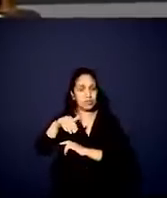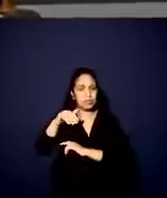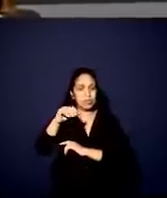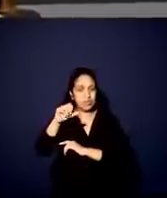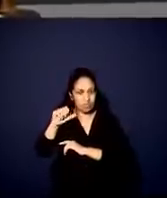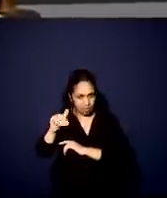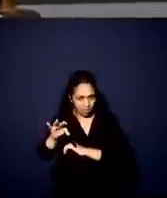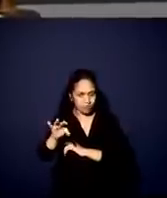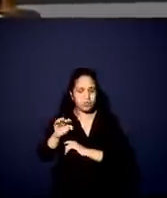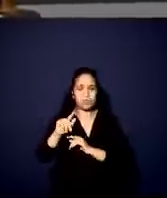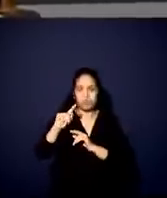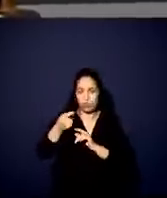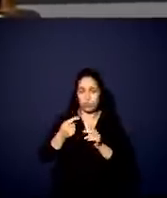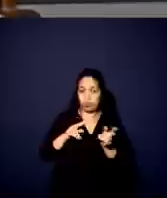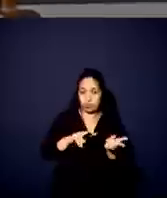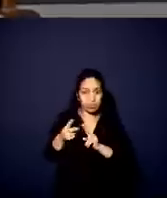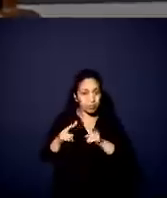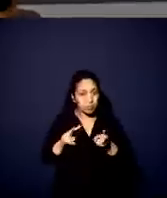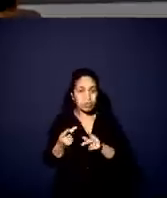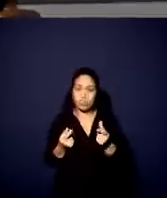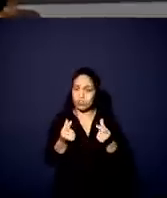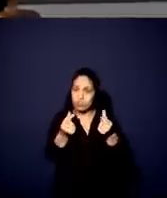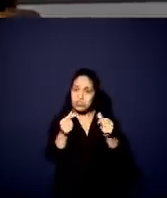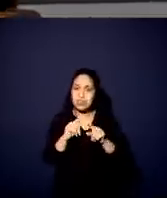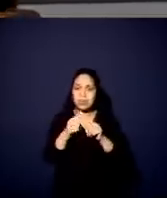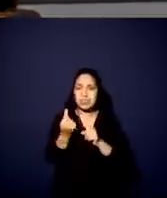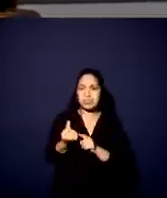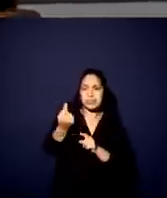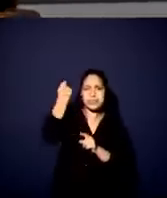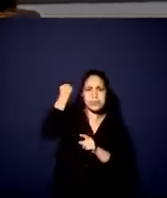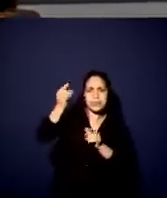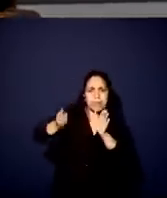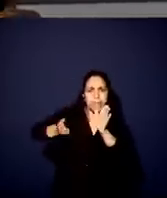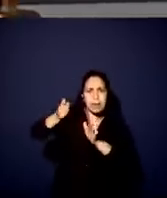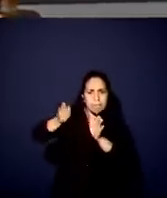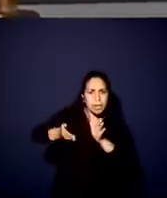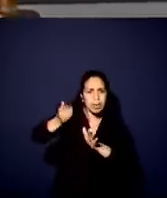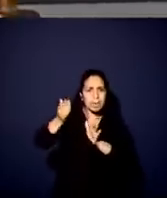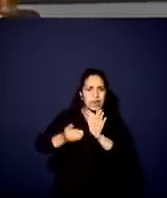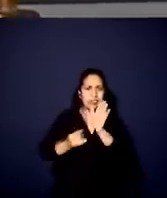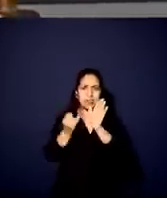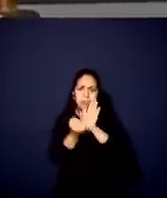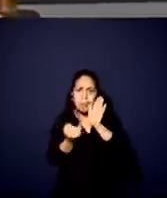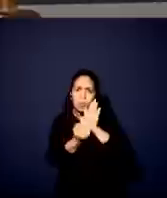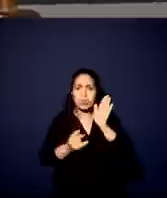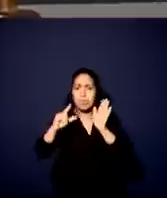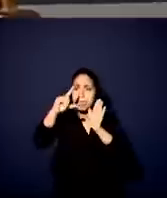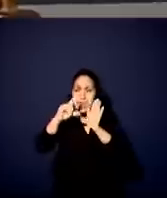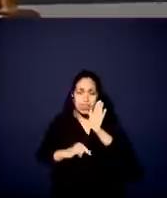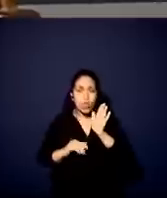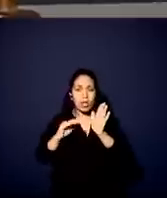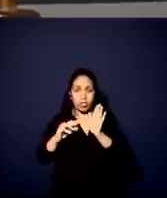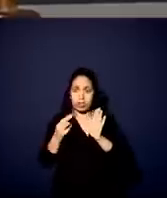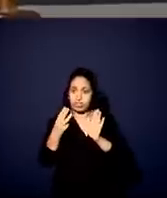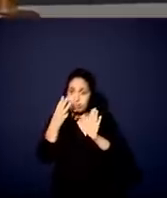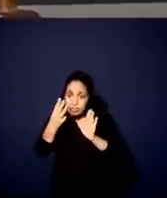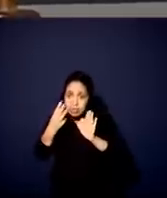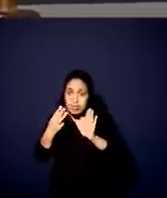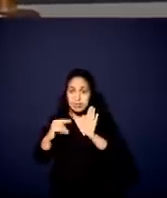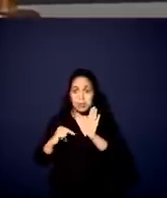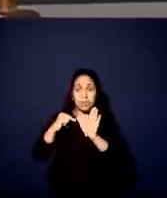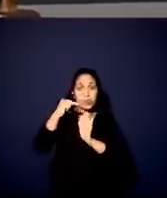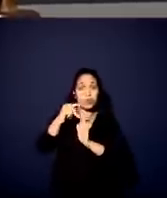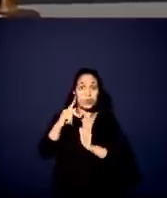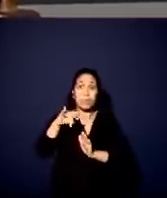sobre transação financeira só que naquela época Carga Tributária era menor se a gente for fazer hoje um ajuste de três pontos do PIB de Carga Tributária